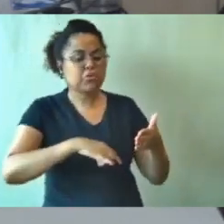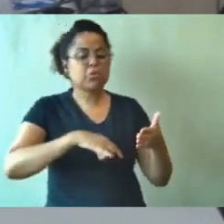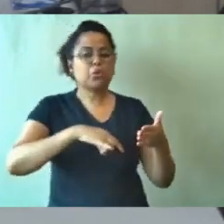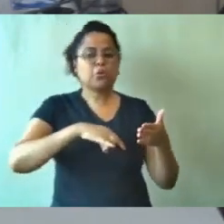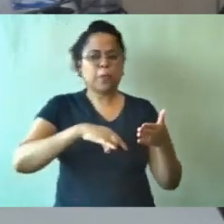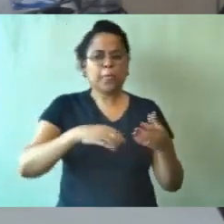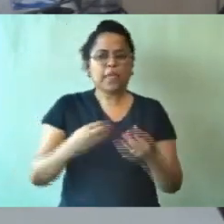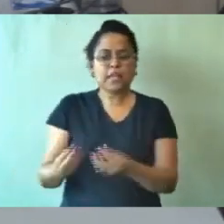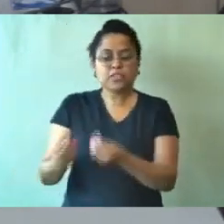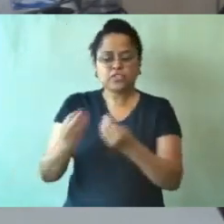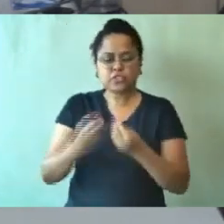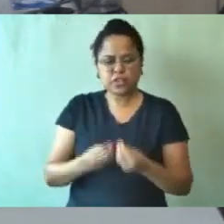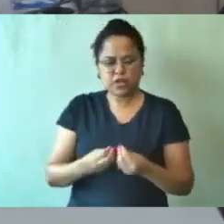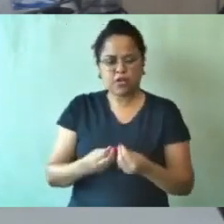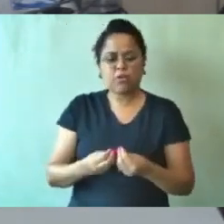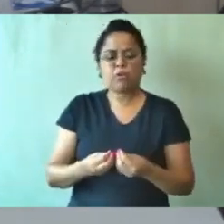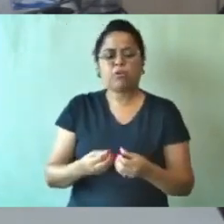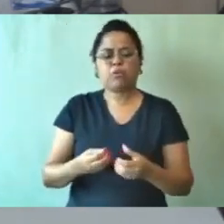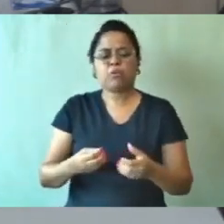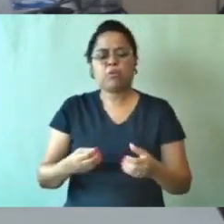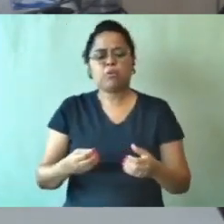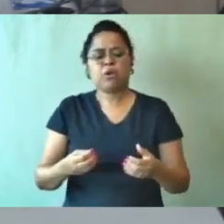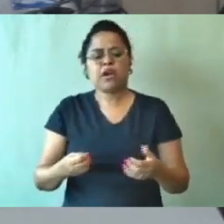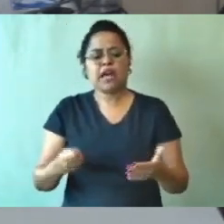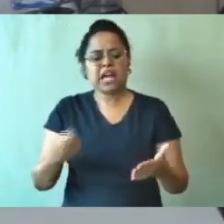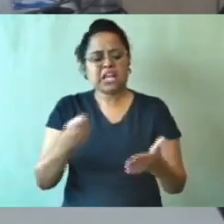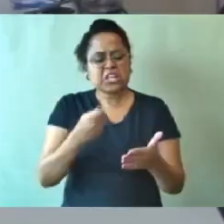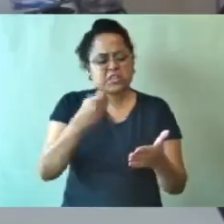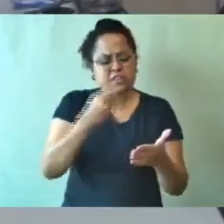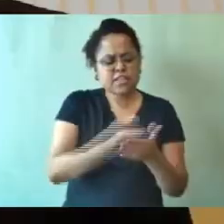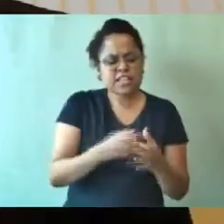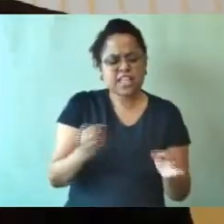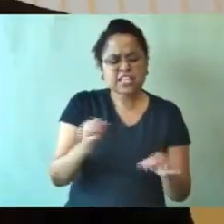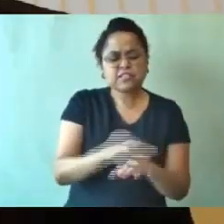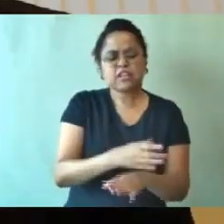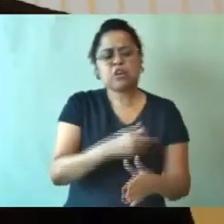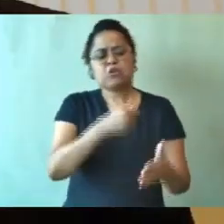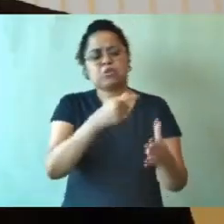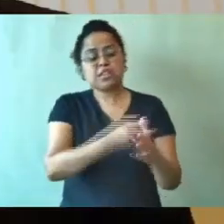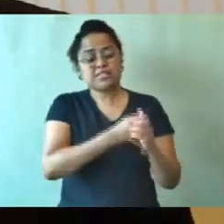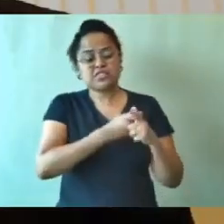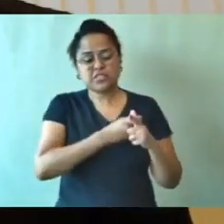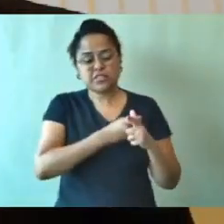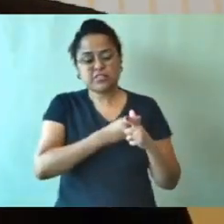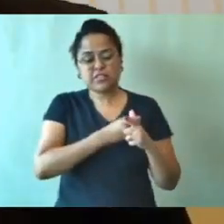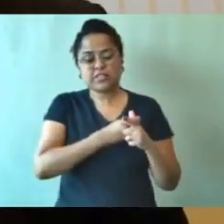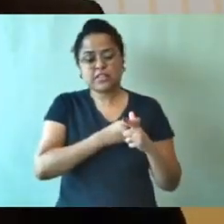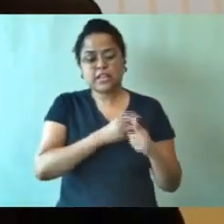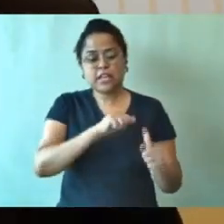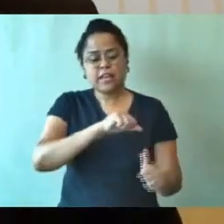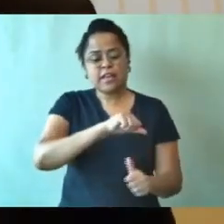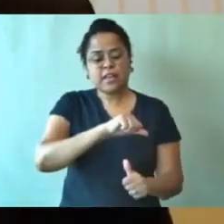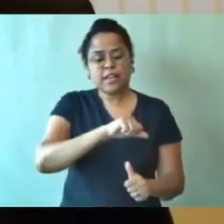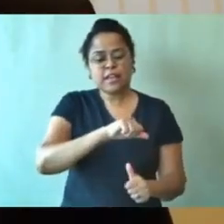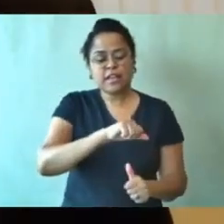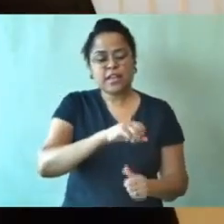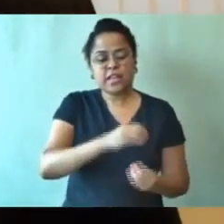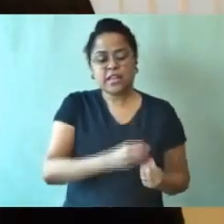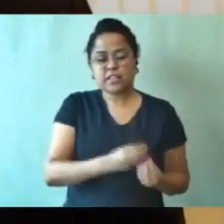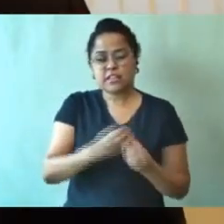dão quitação em dívidas e você transfere ativos. É isso? É.